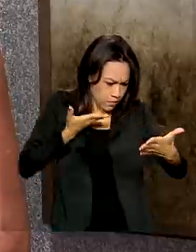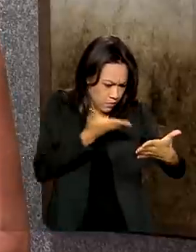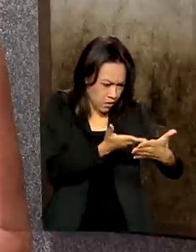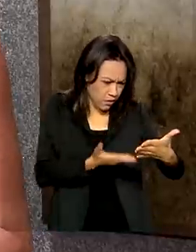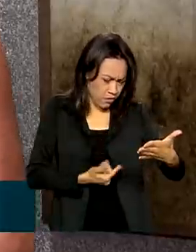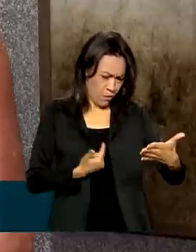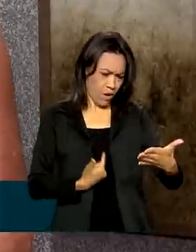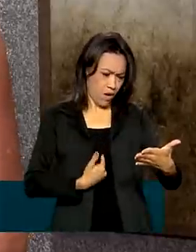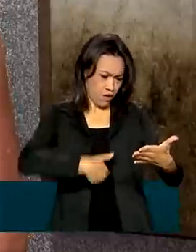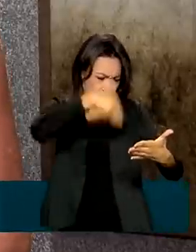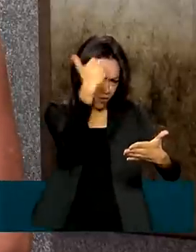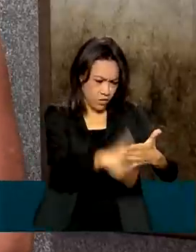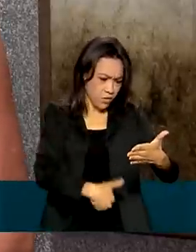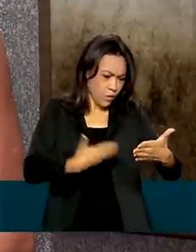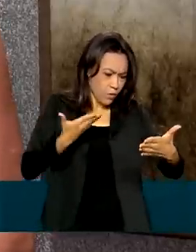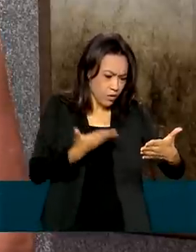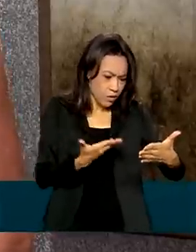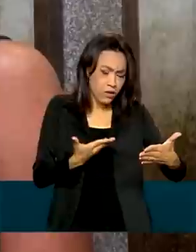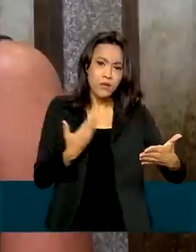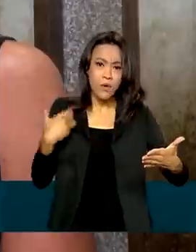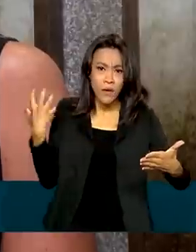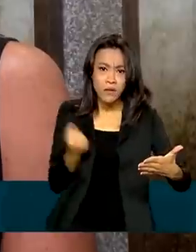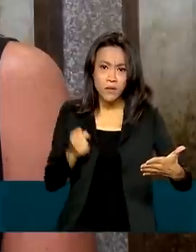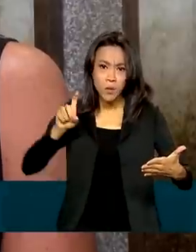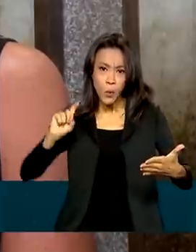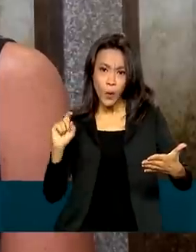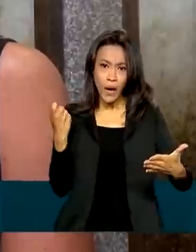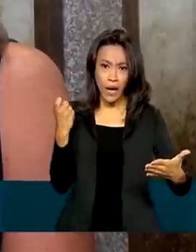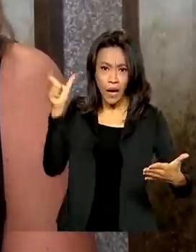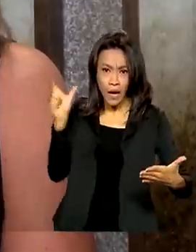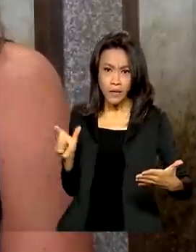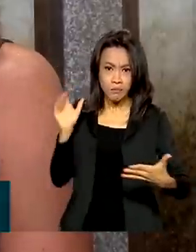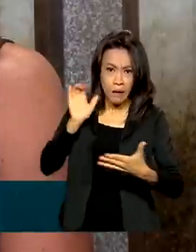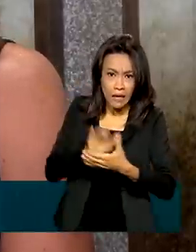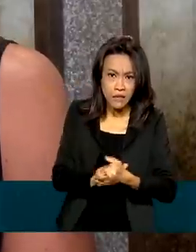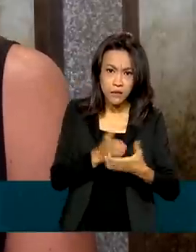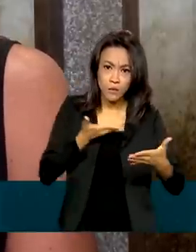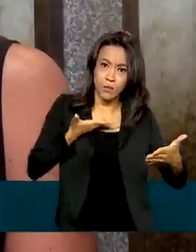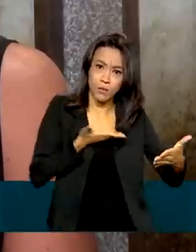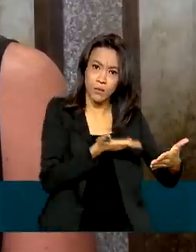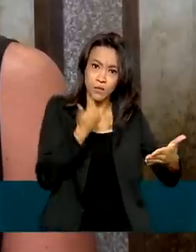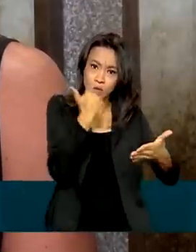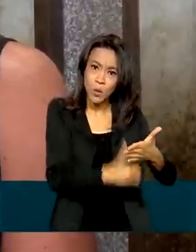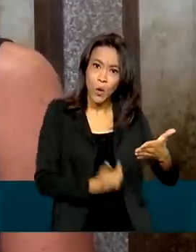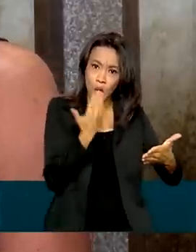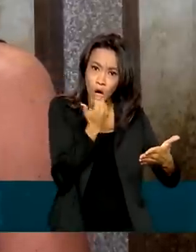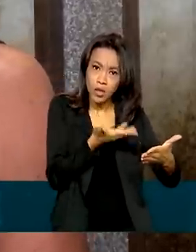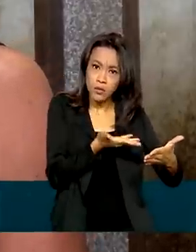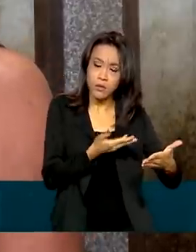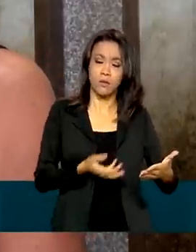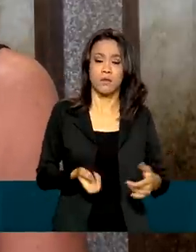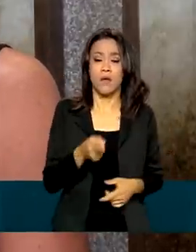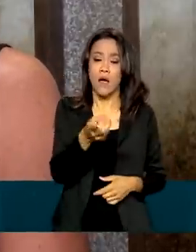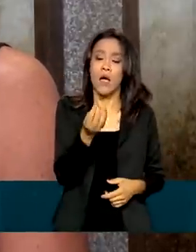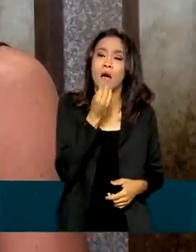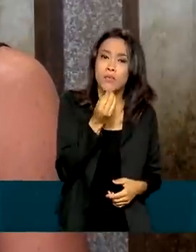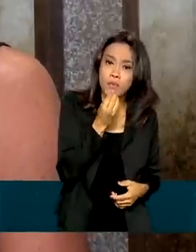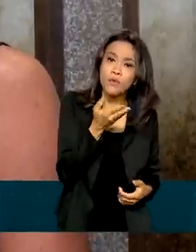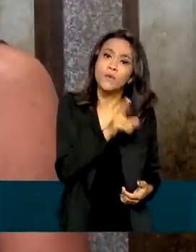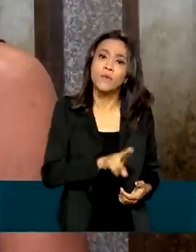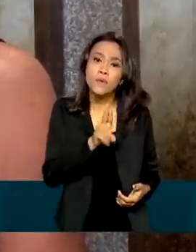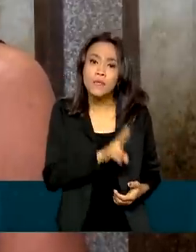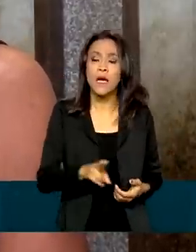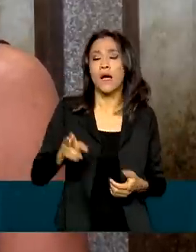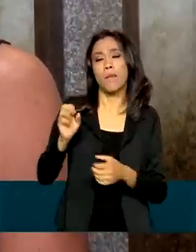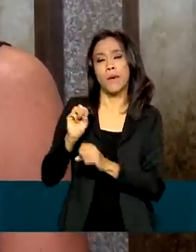cima do valor que recebe do ex-marido. É uma parte que poderia ser utilizada na educação deles, né, para um plano